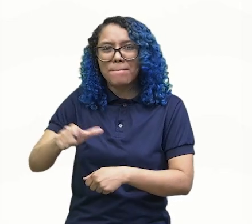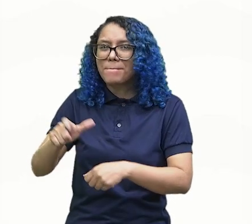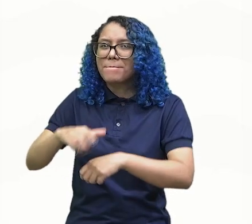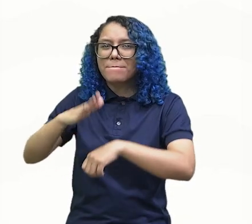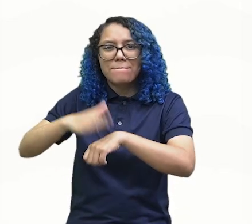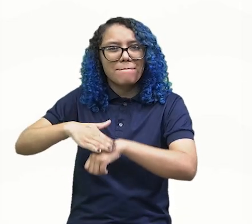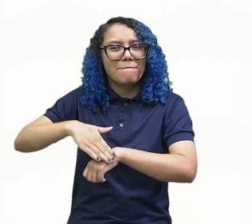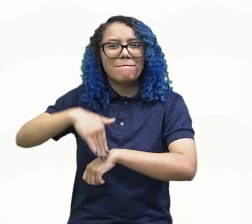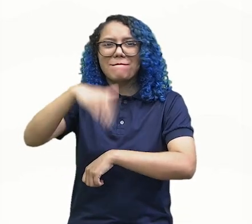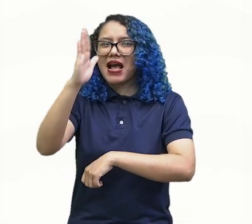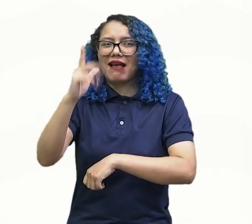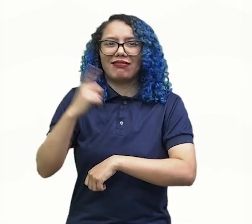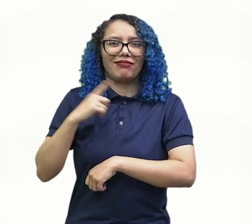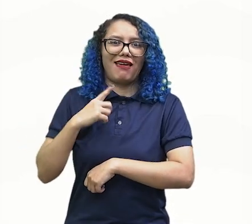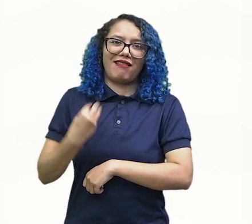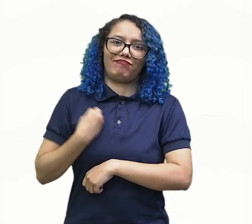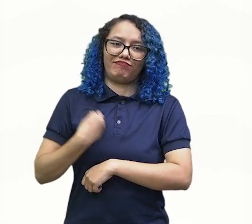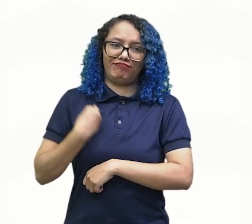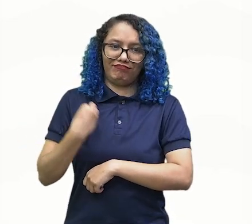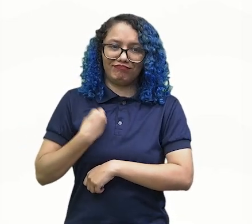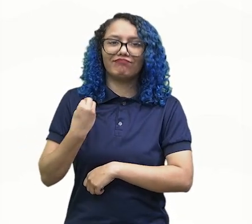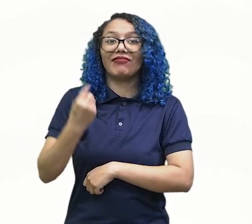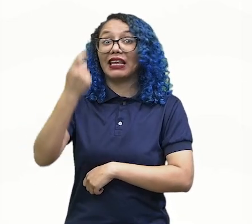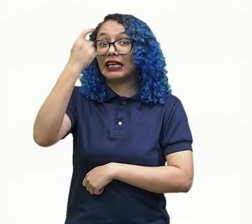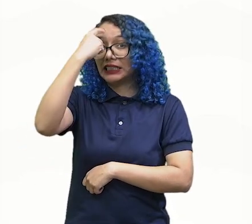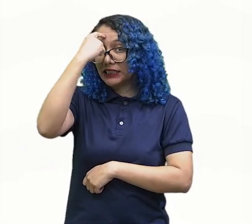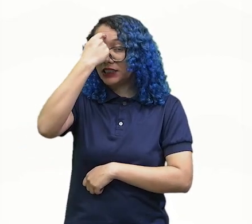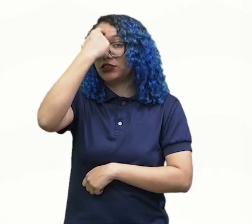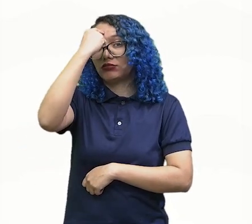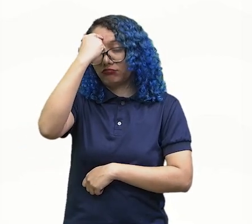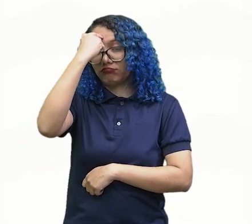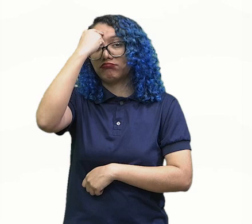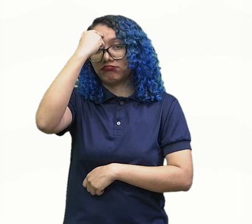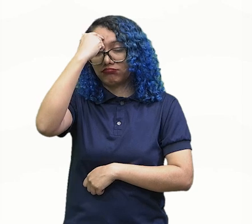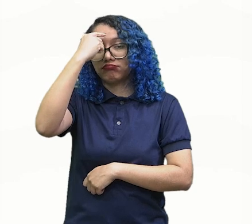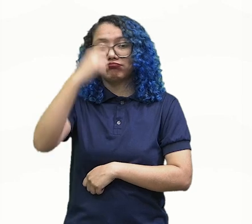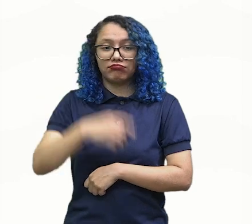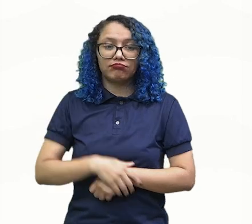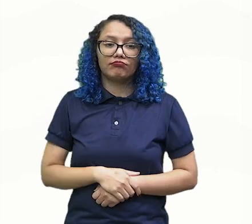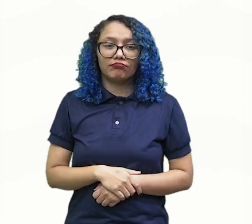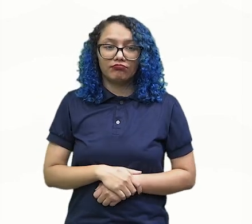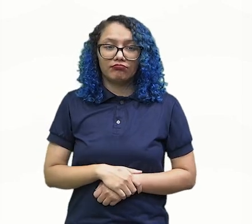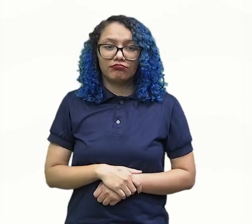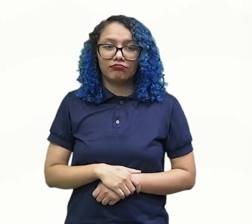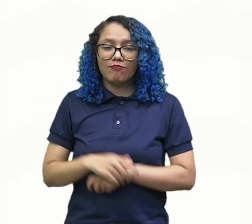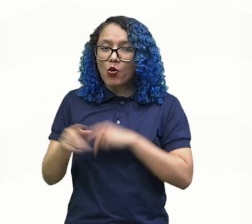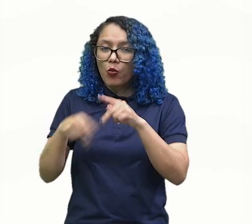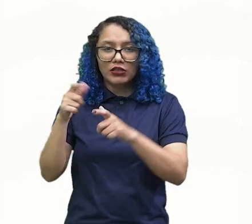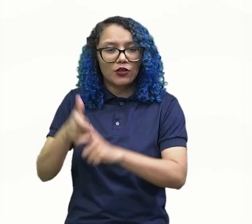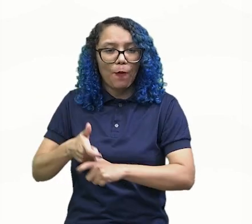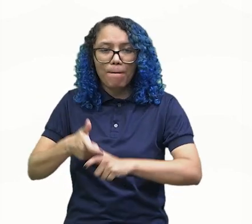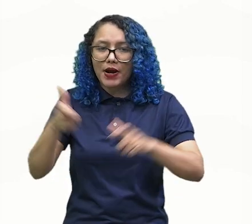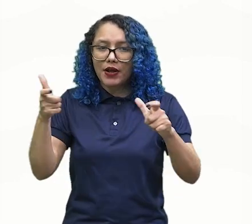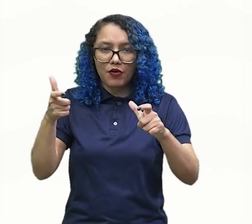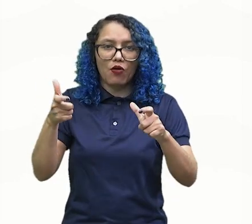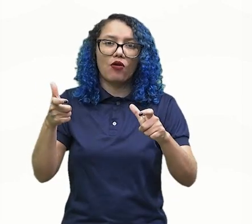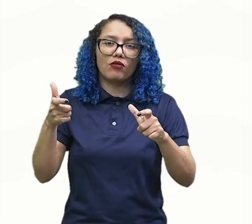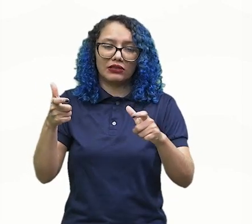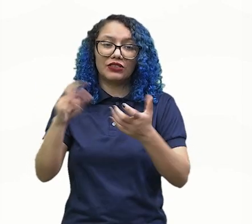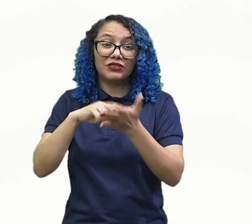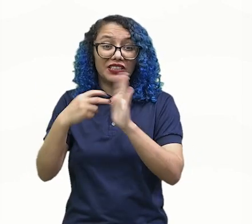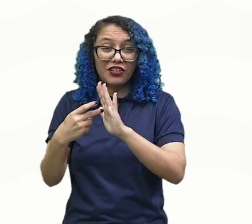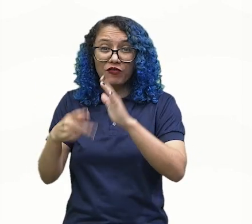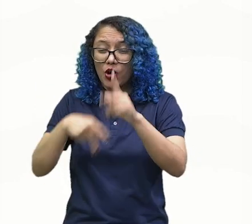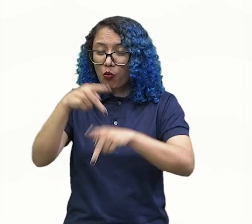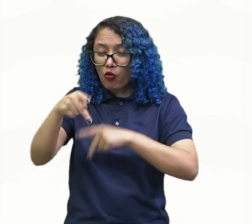planeta. A Índia é o país mais populoso do planeta. Então, vai ter uma elevada